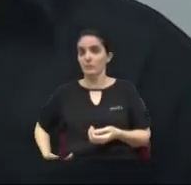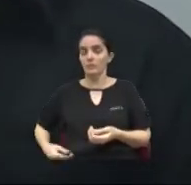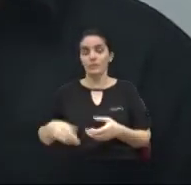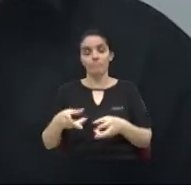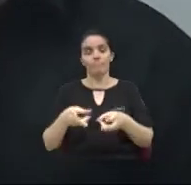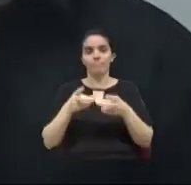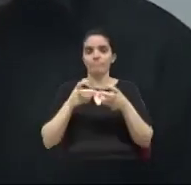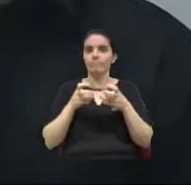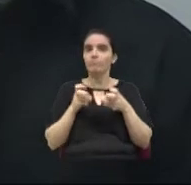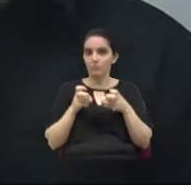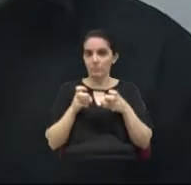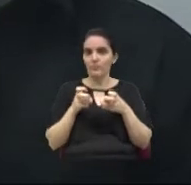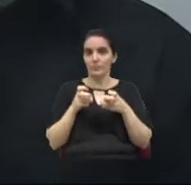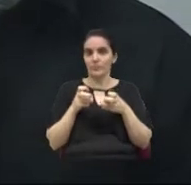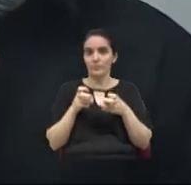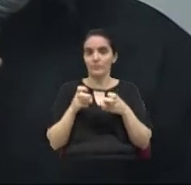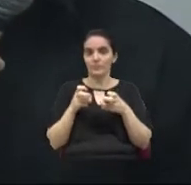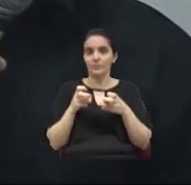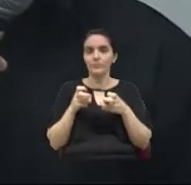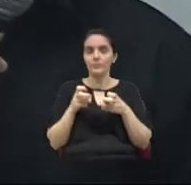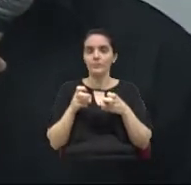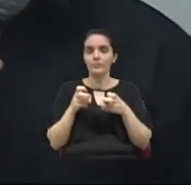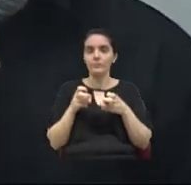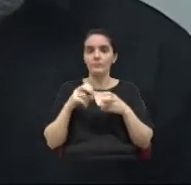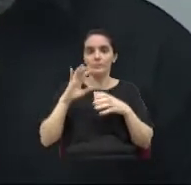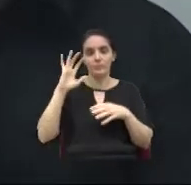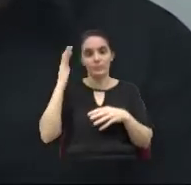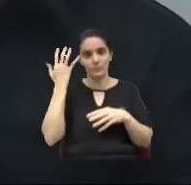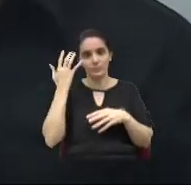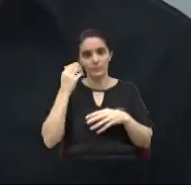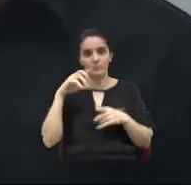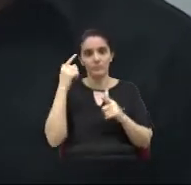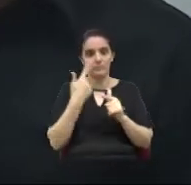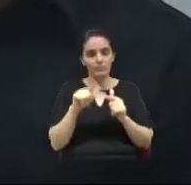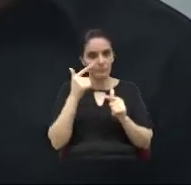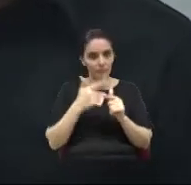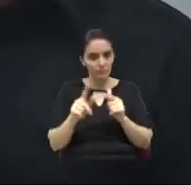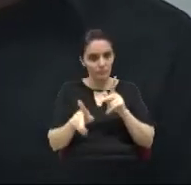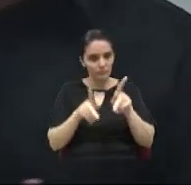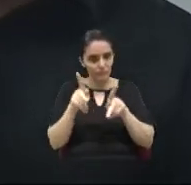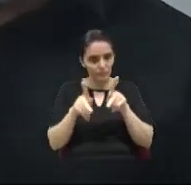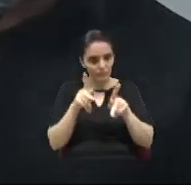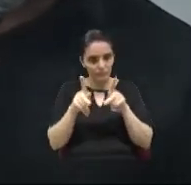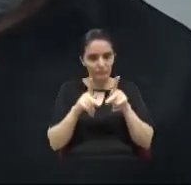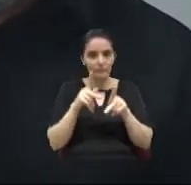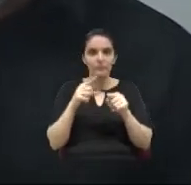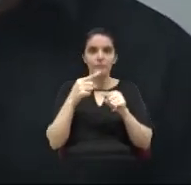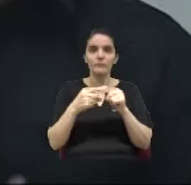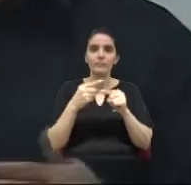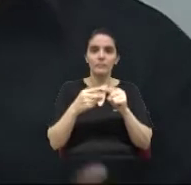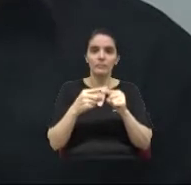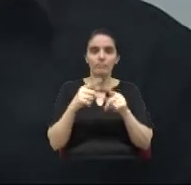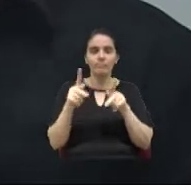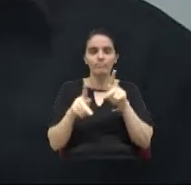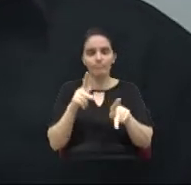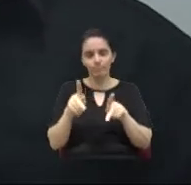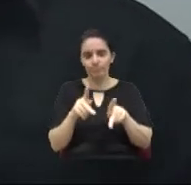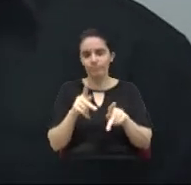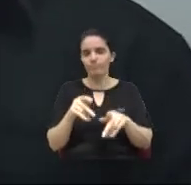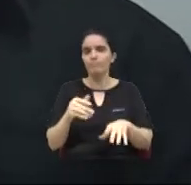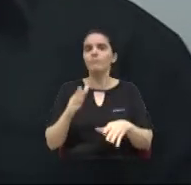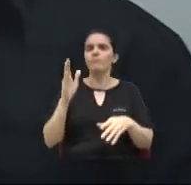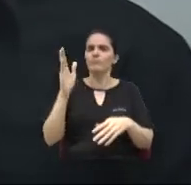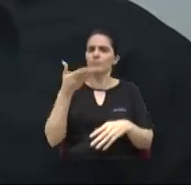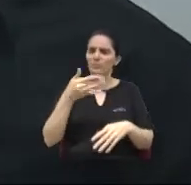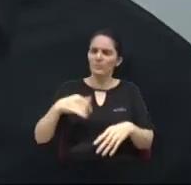que nós não criamos situações negativas para a população, porque a população já carece